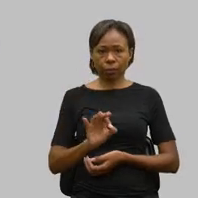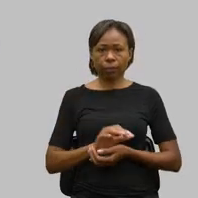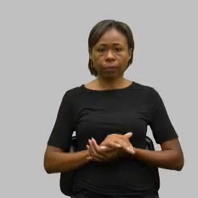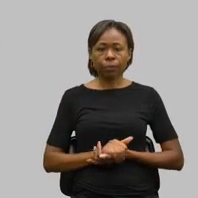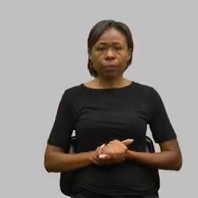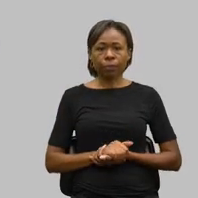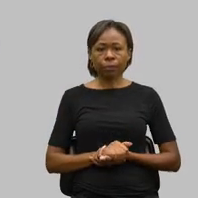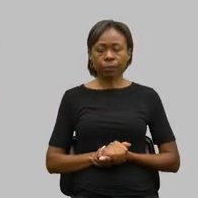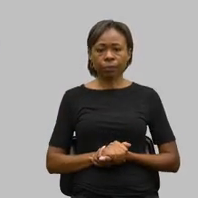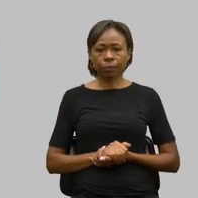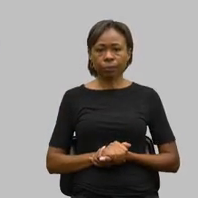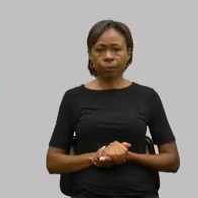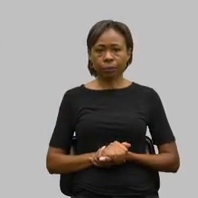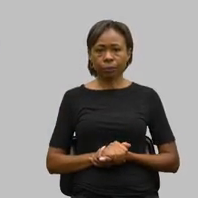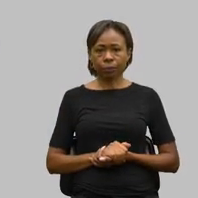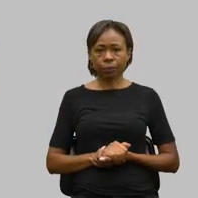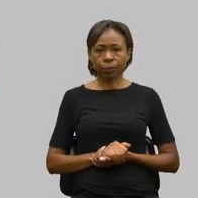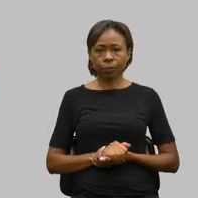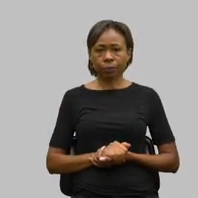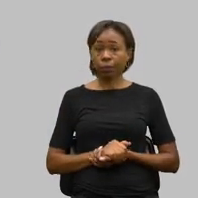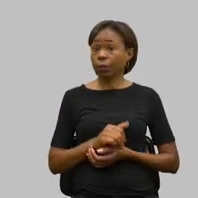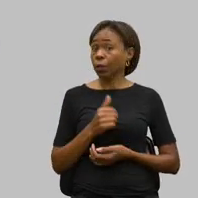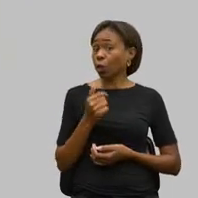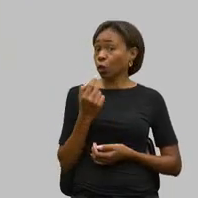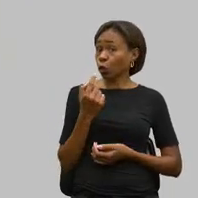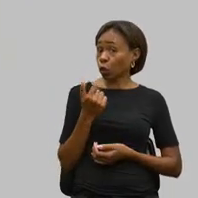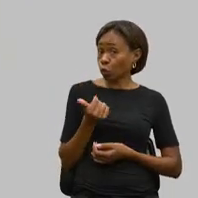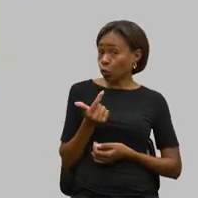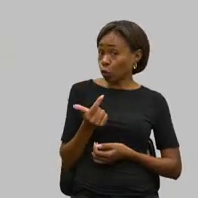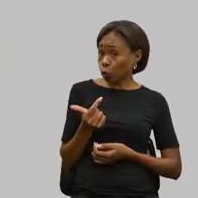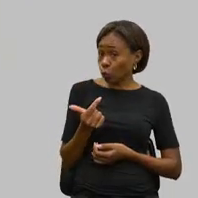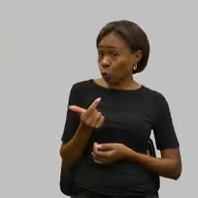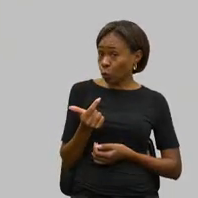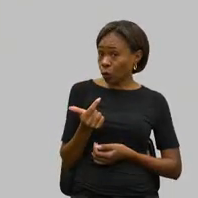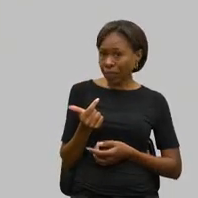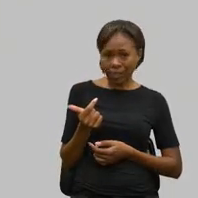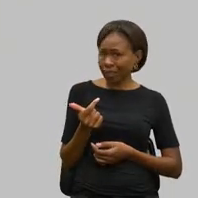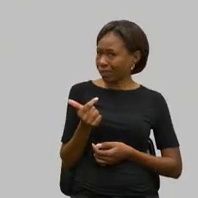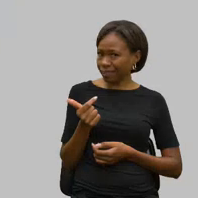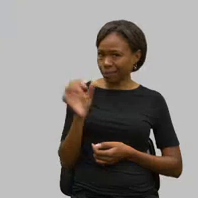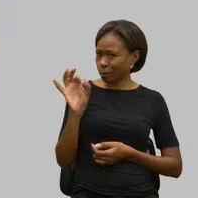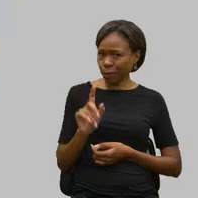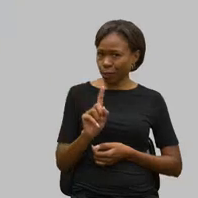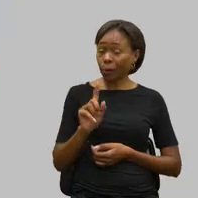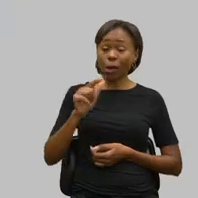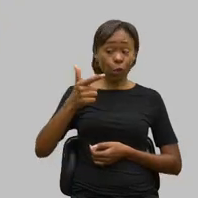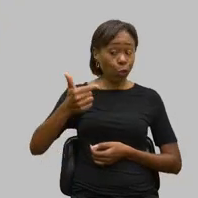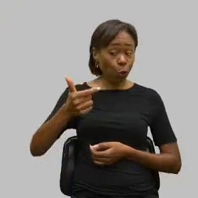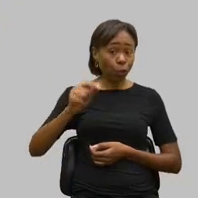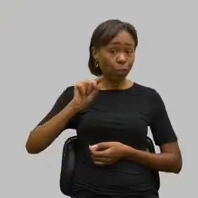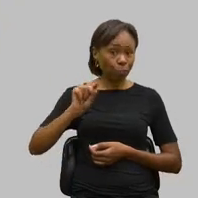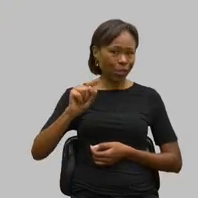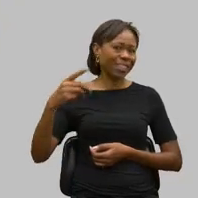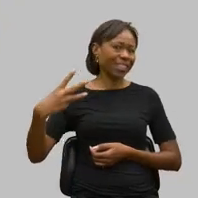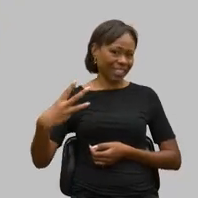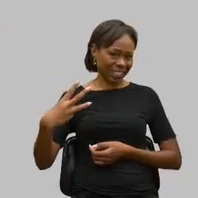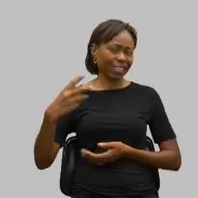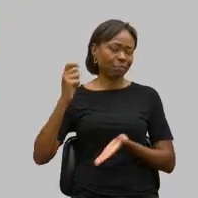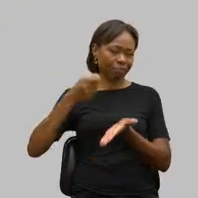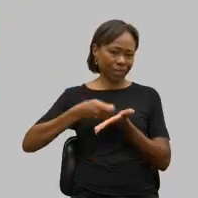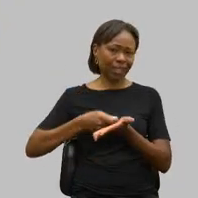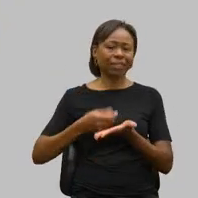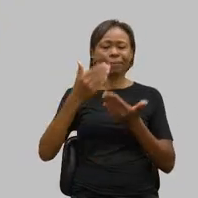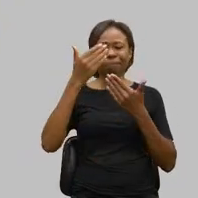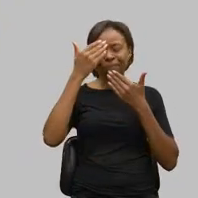Obrigado, presidente Allen. 12,3%, viu, gente? Nem é 12% só. Prazer estar aqui de novo. Então, em seu nome, queria cumprimentar